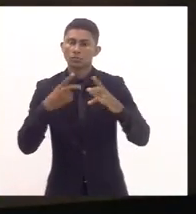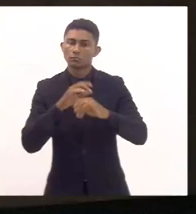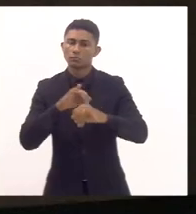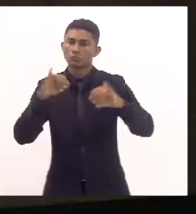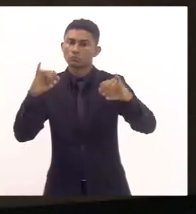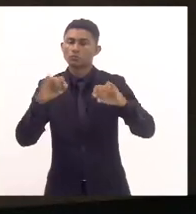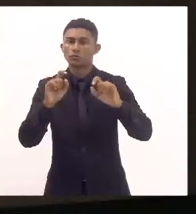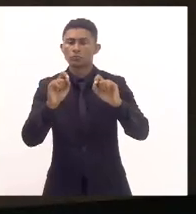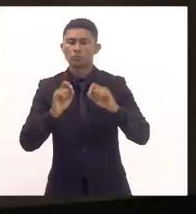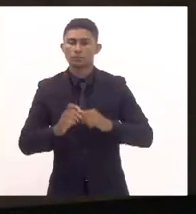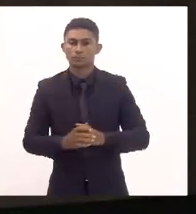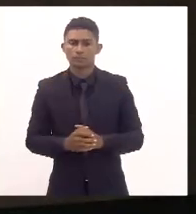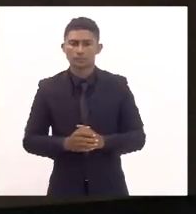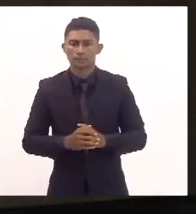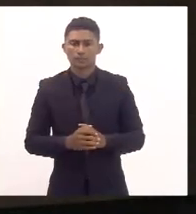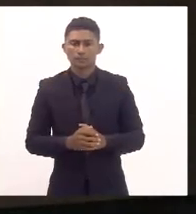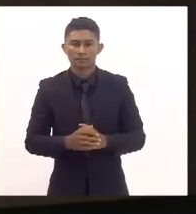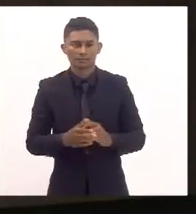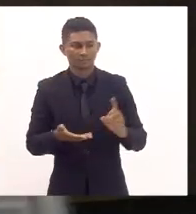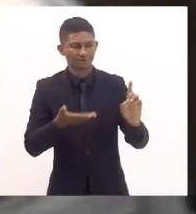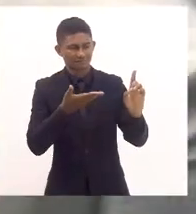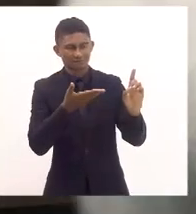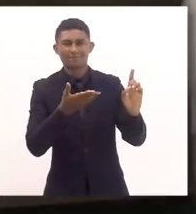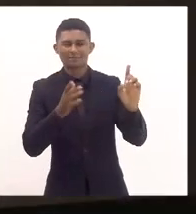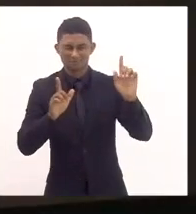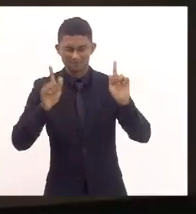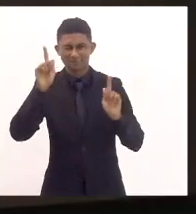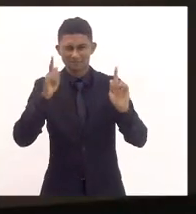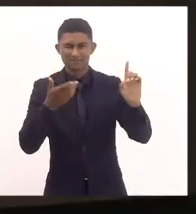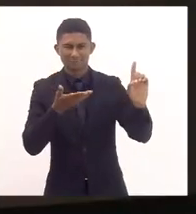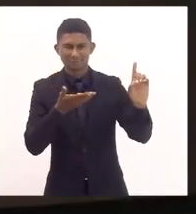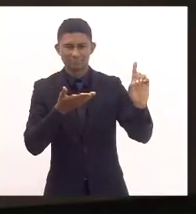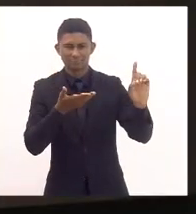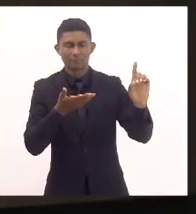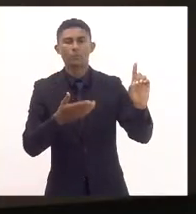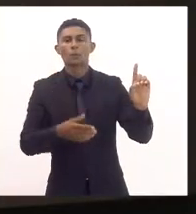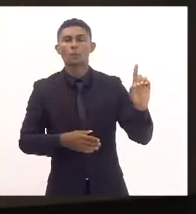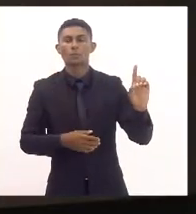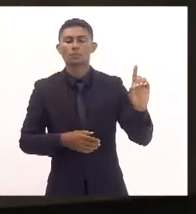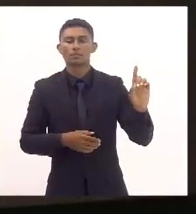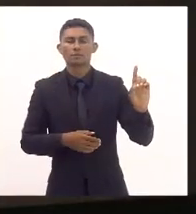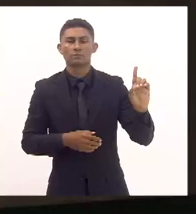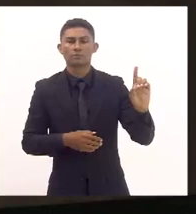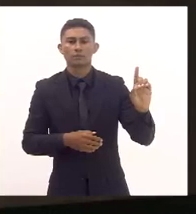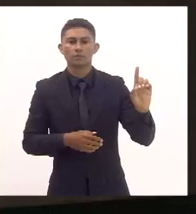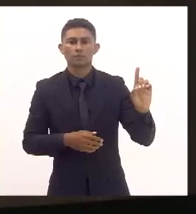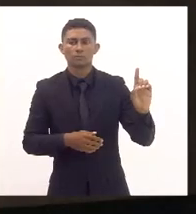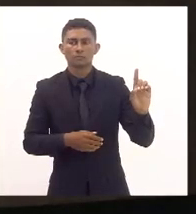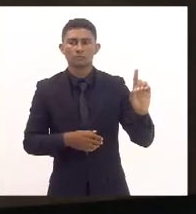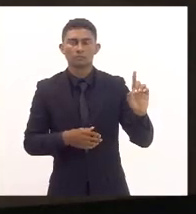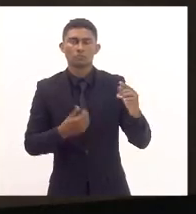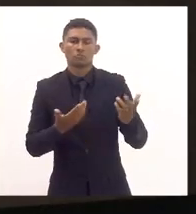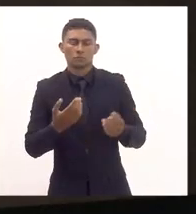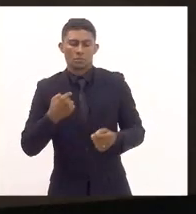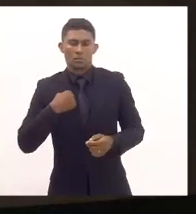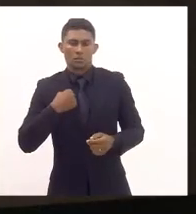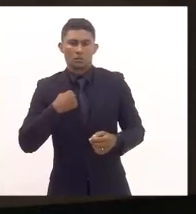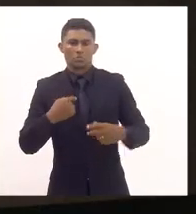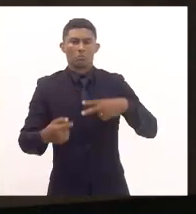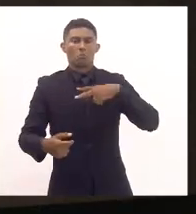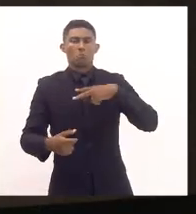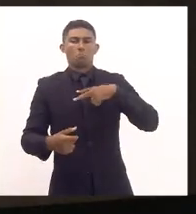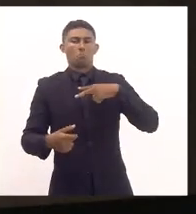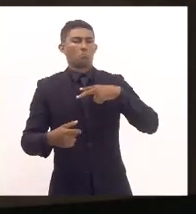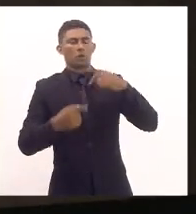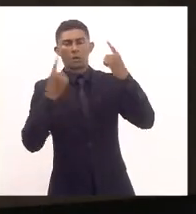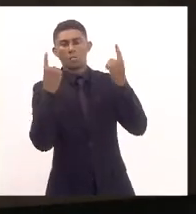aqui inclusive do candidato são Murilo não a pessoalmente nenhum